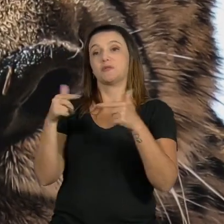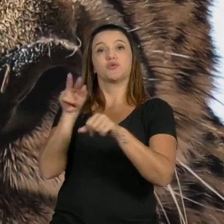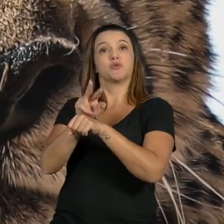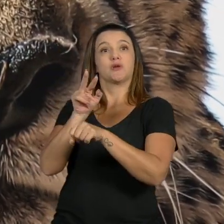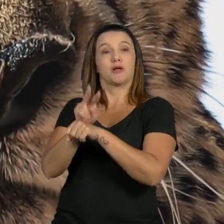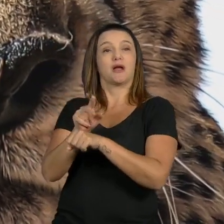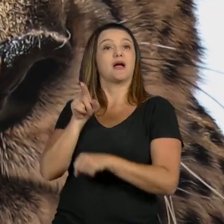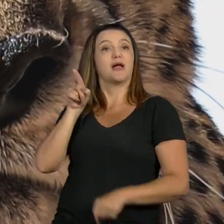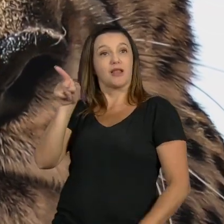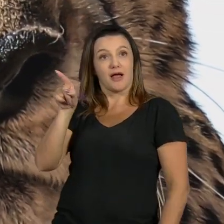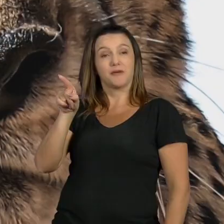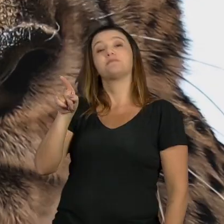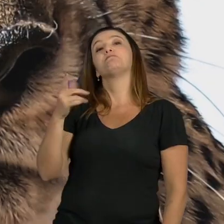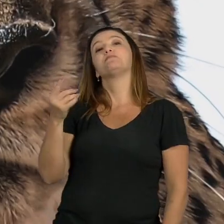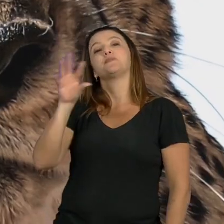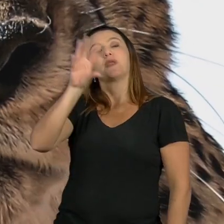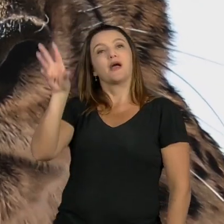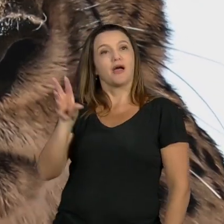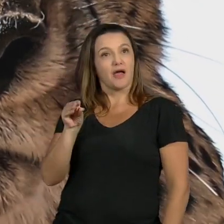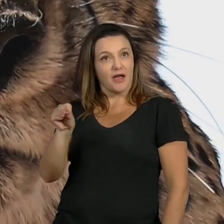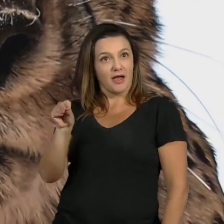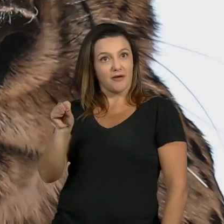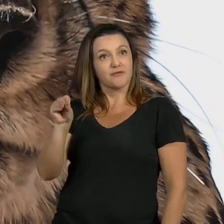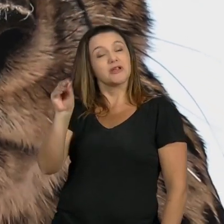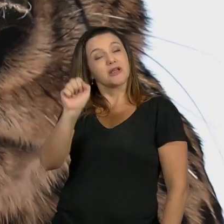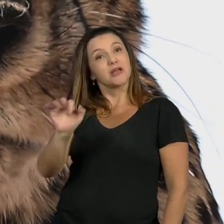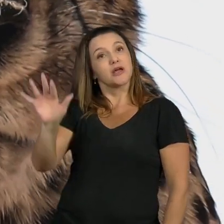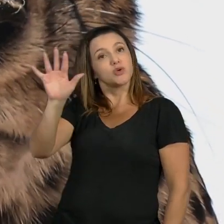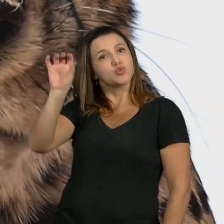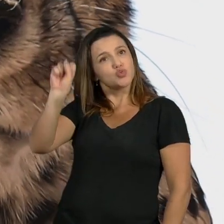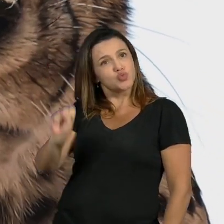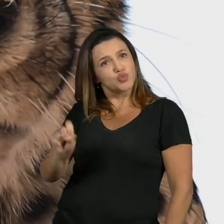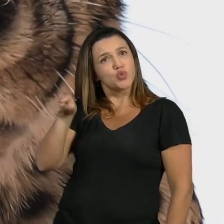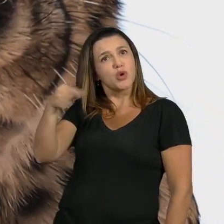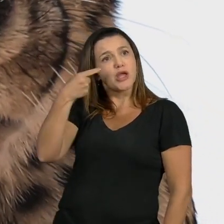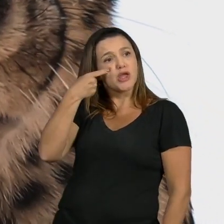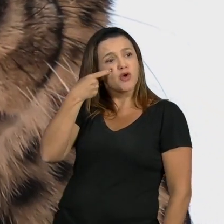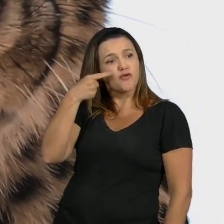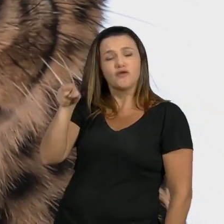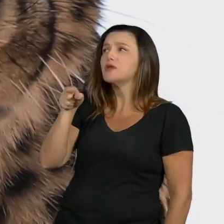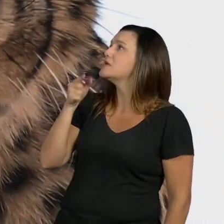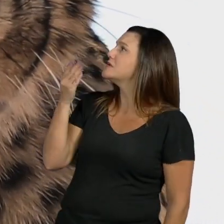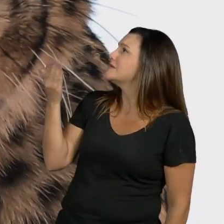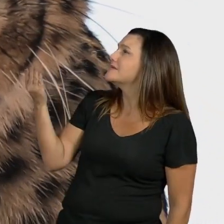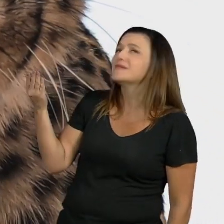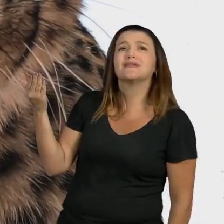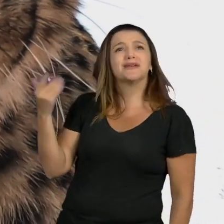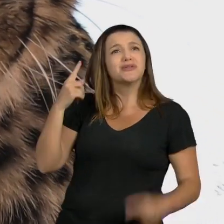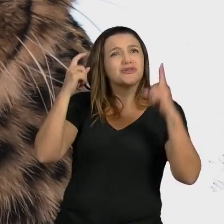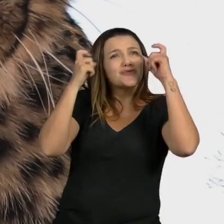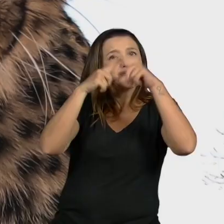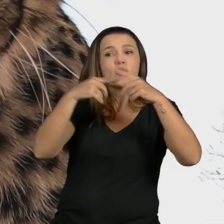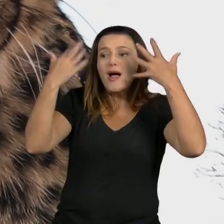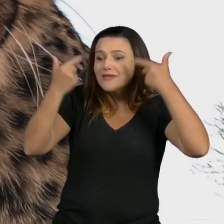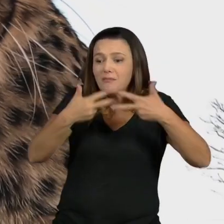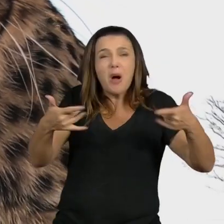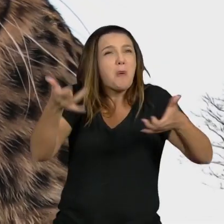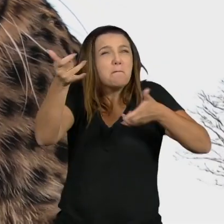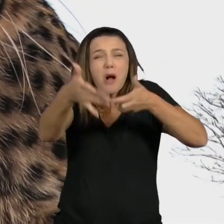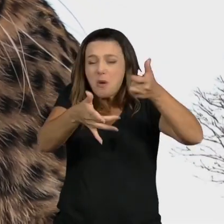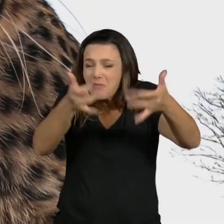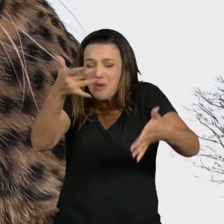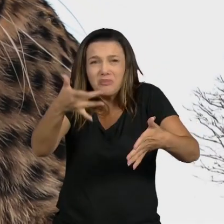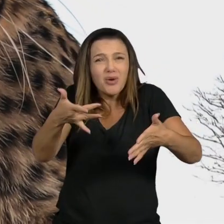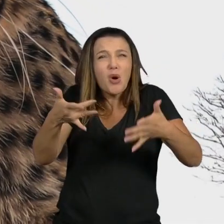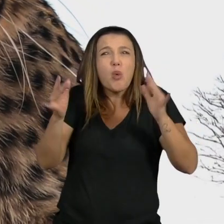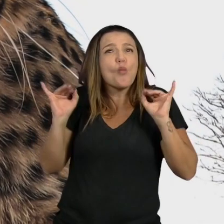África do Sul, e eu presenciei cenas bem difíceis, assim, né, de animais abandonados, animais desnutridos,